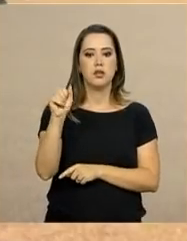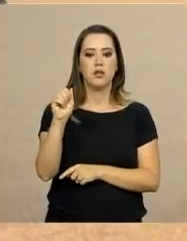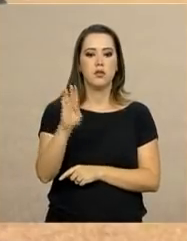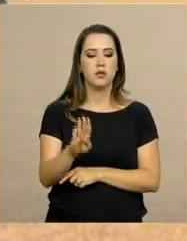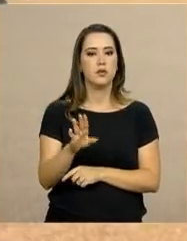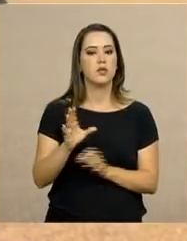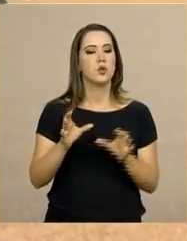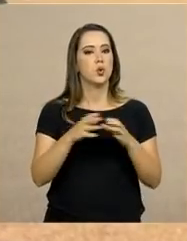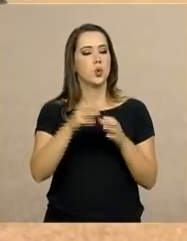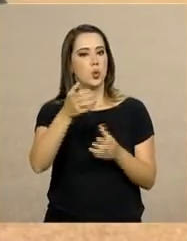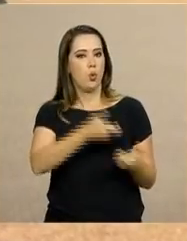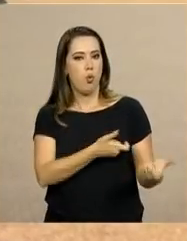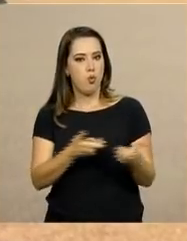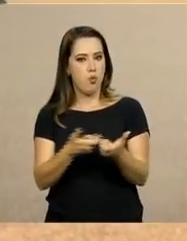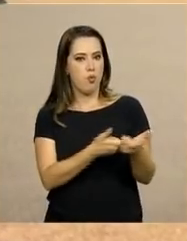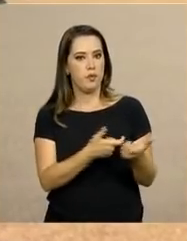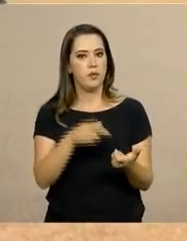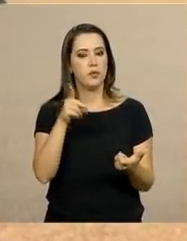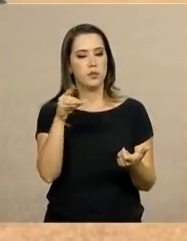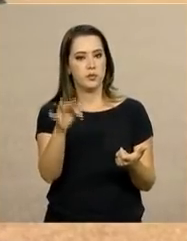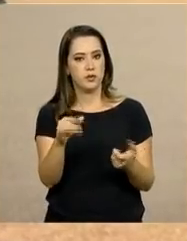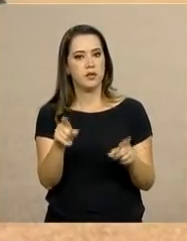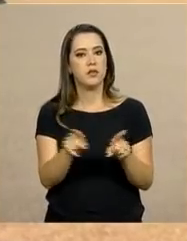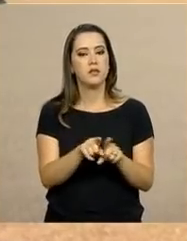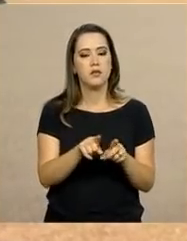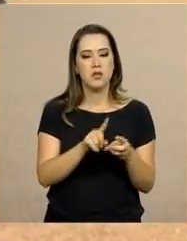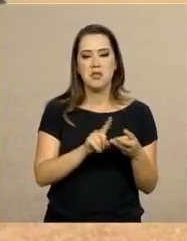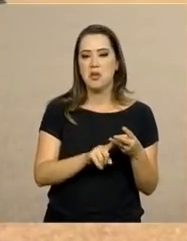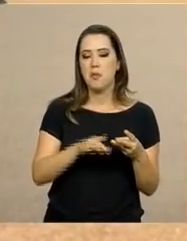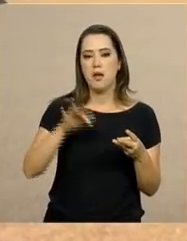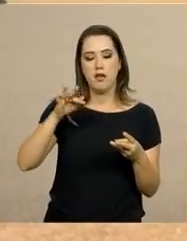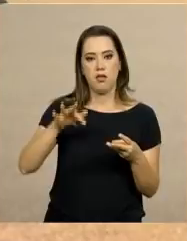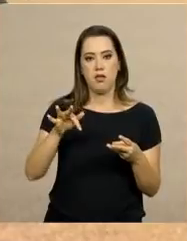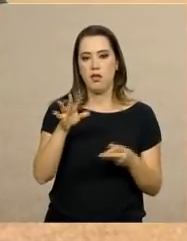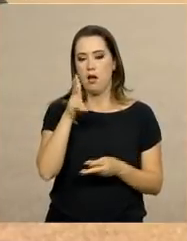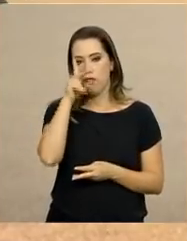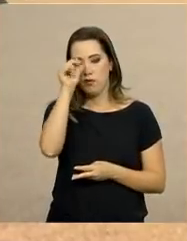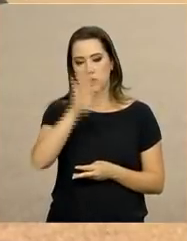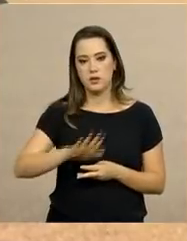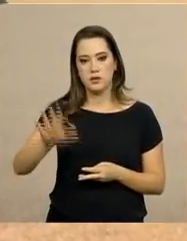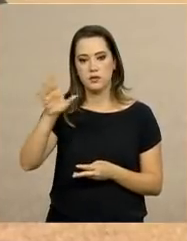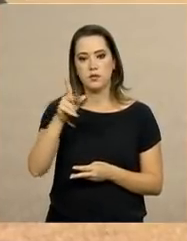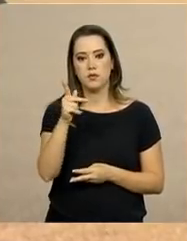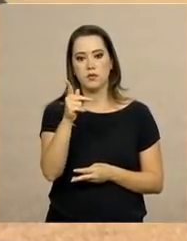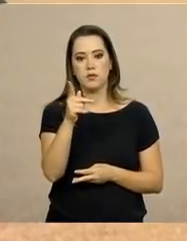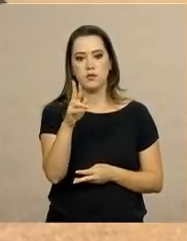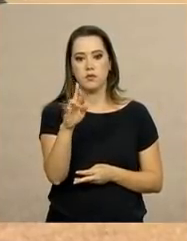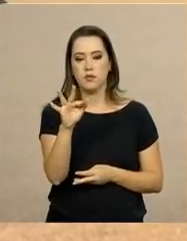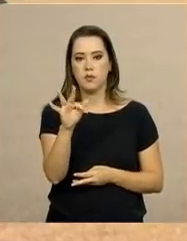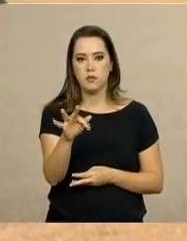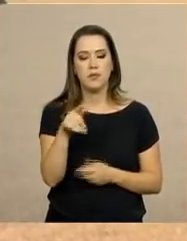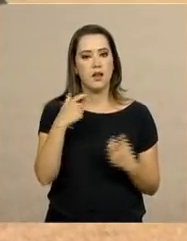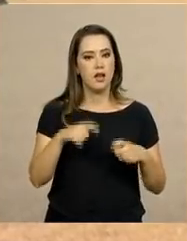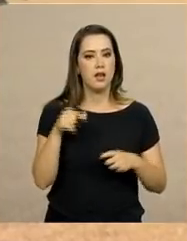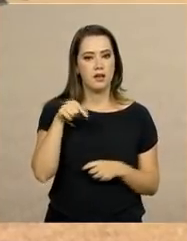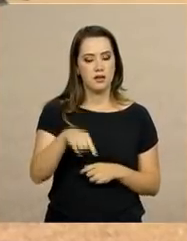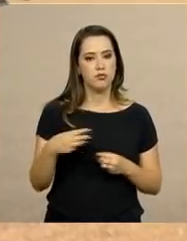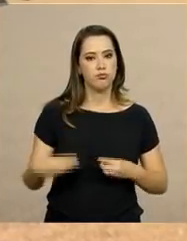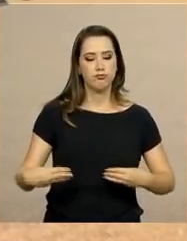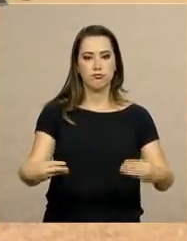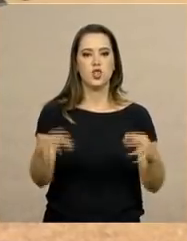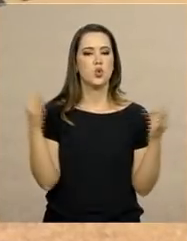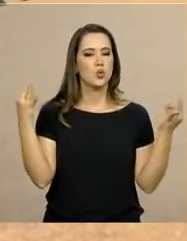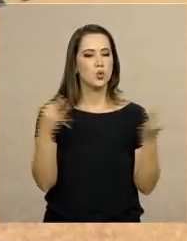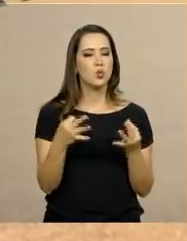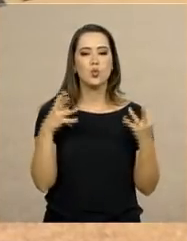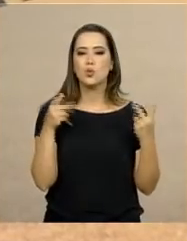do Corpo de Bombeiros Militar do Distrito Federal, além da Força Nacional e da PRF. A estrutura aqui no gramado já está